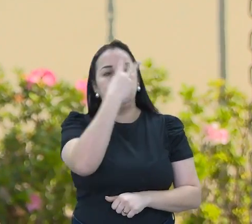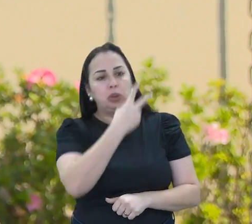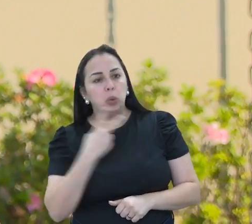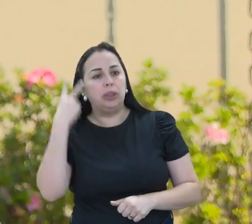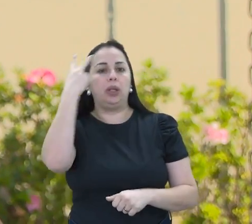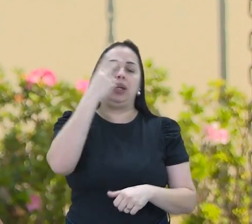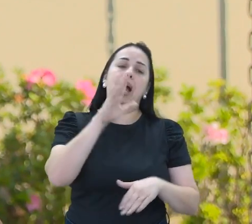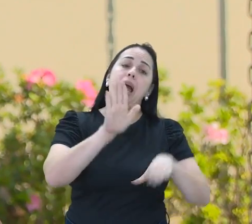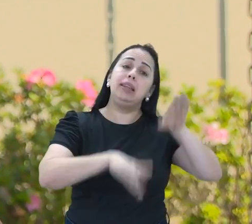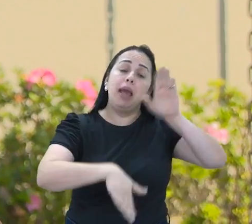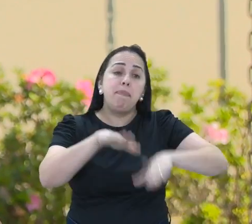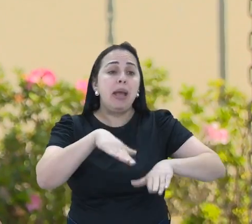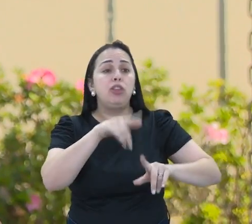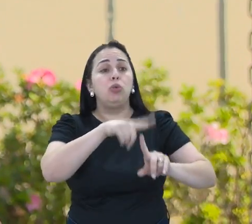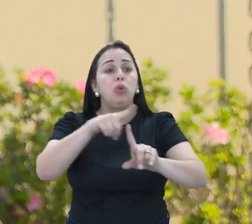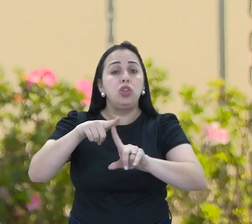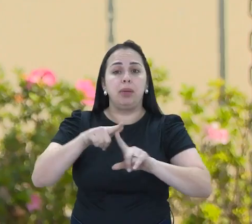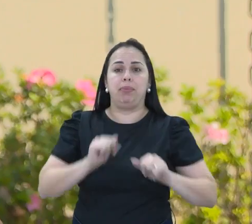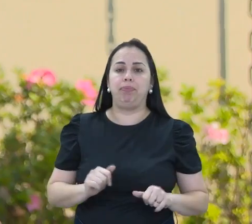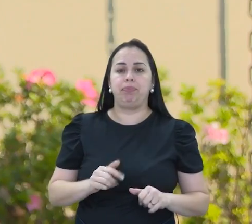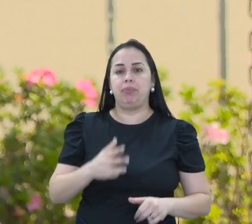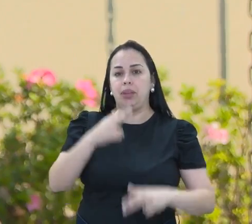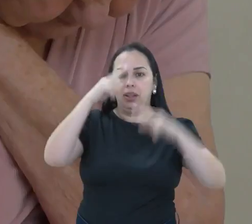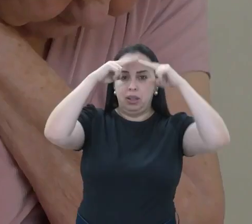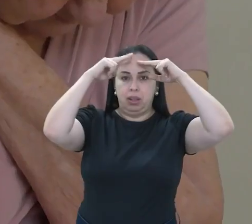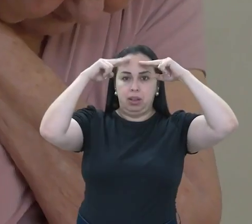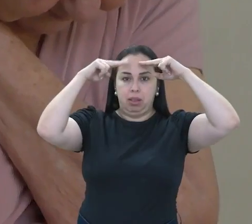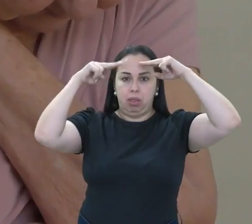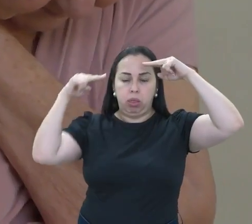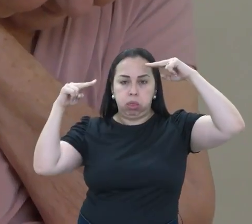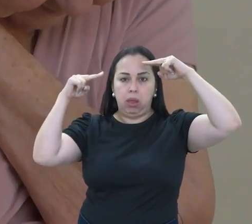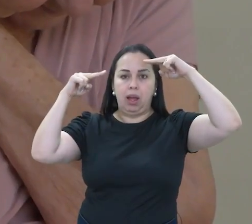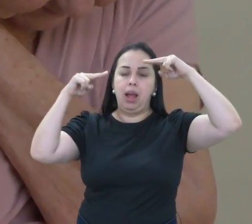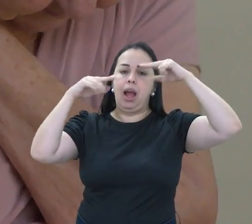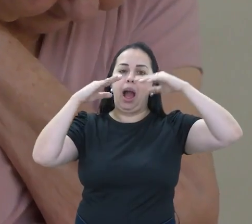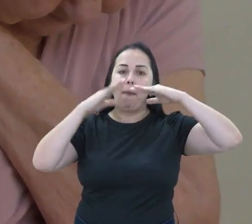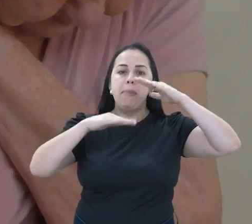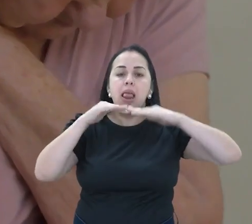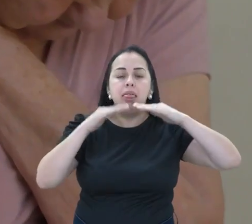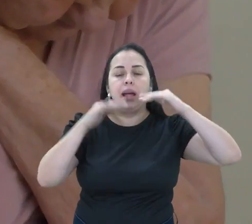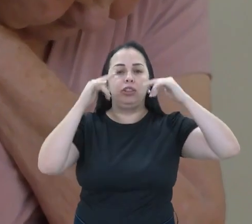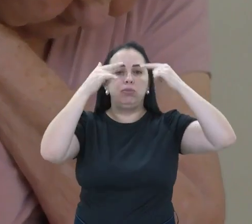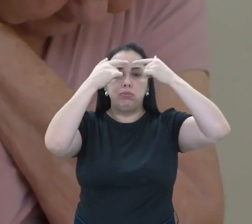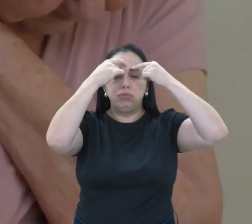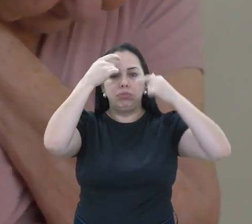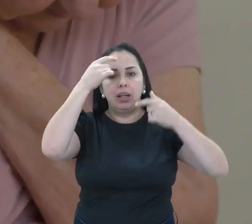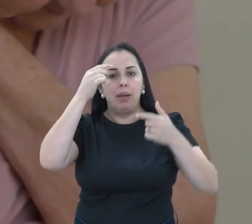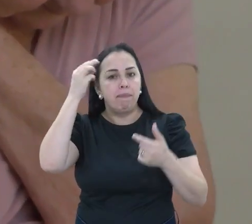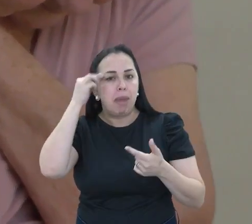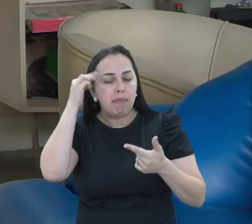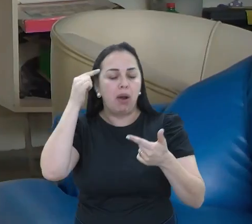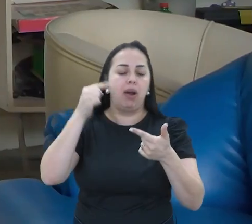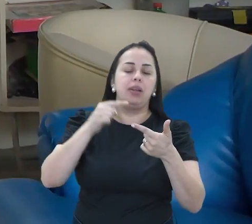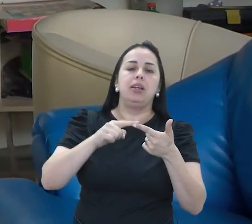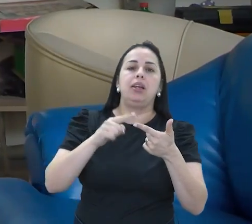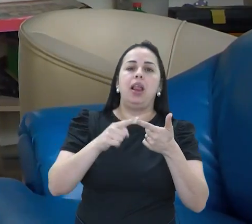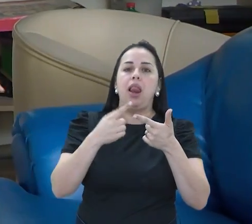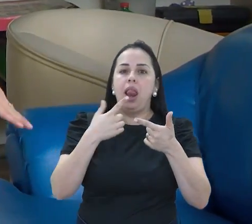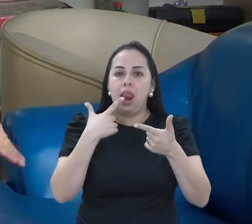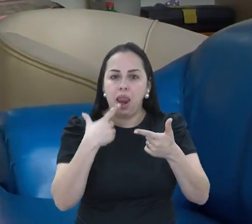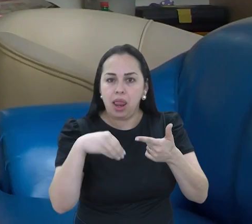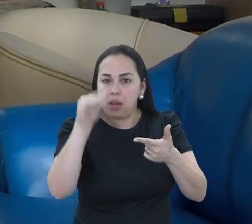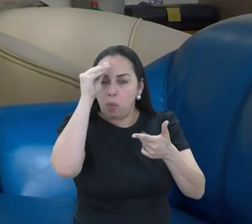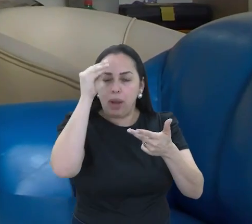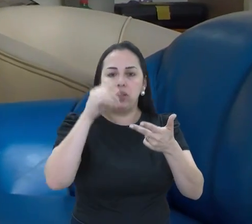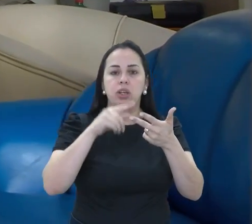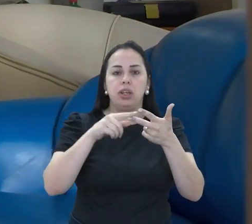3 horas. Então vai depender muito da necessidade. A demência é o declínio das habilidades mentais, como